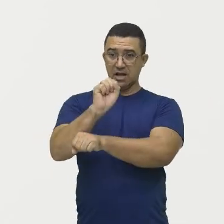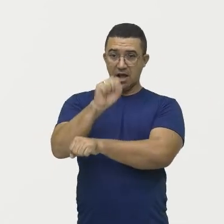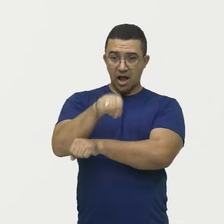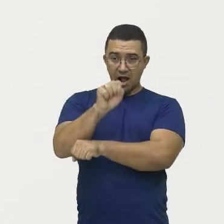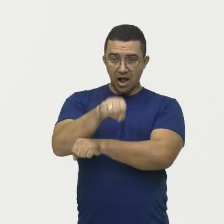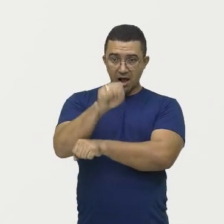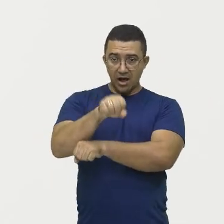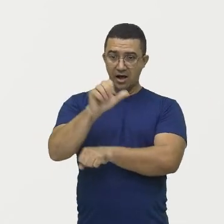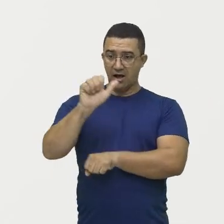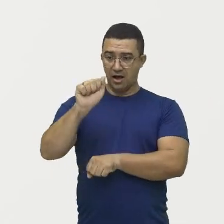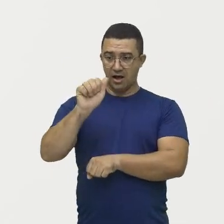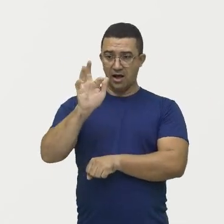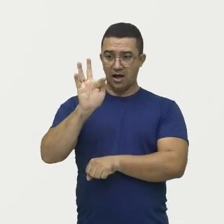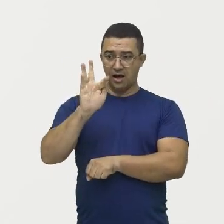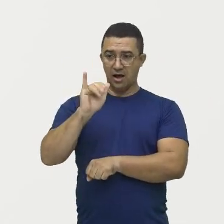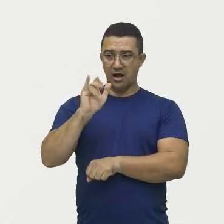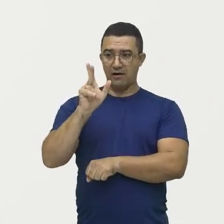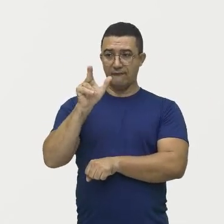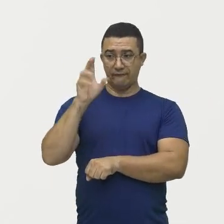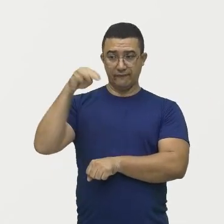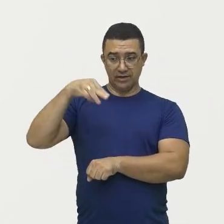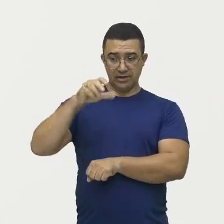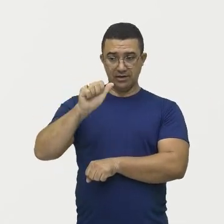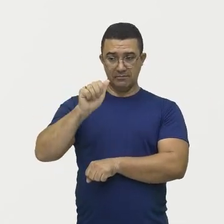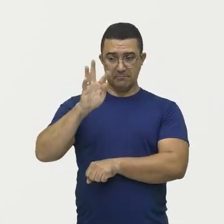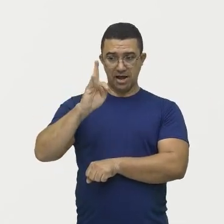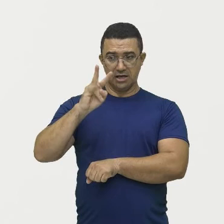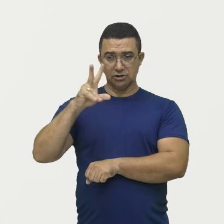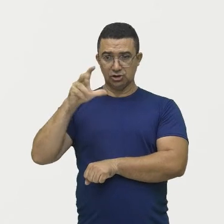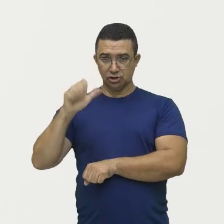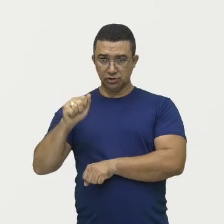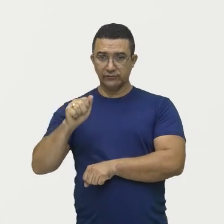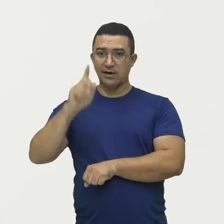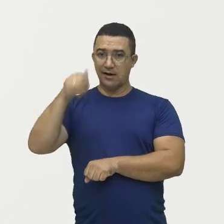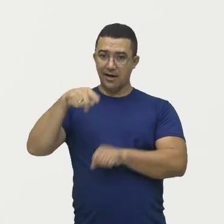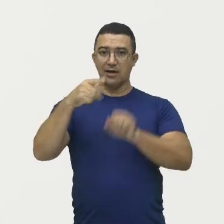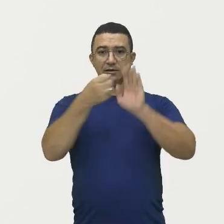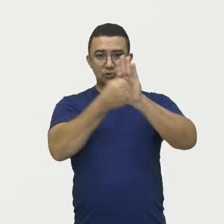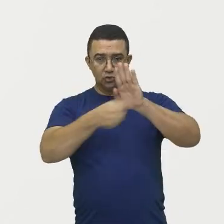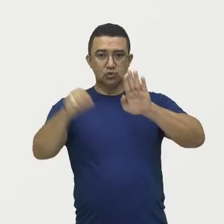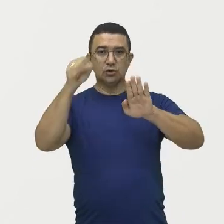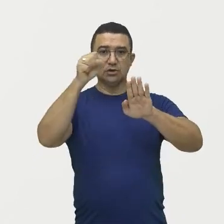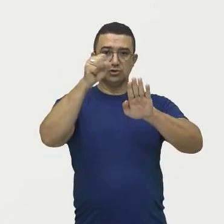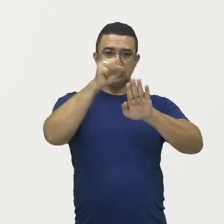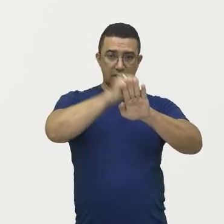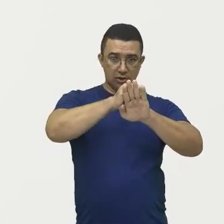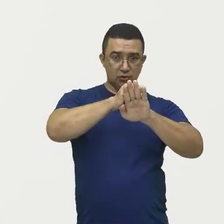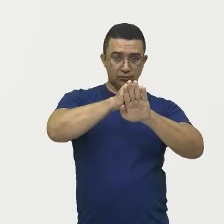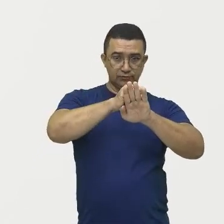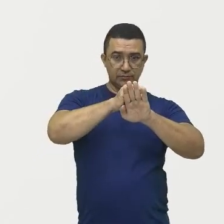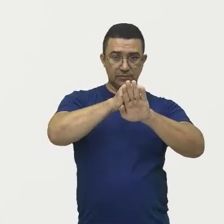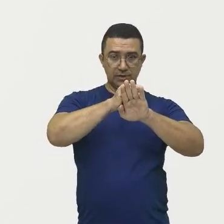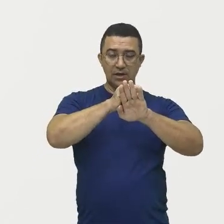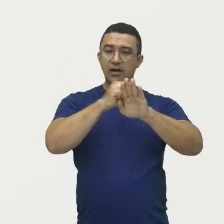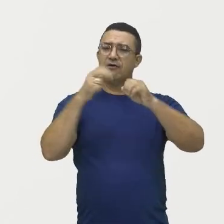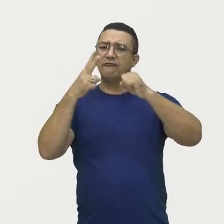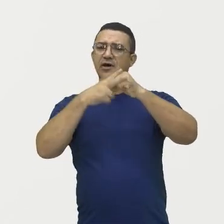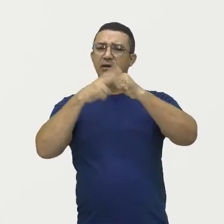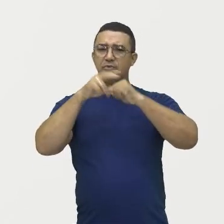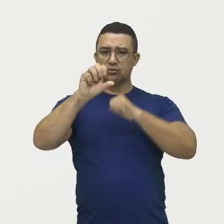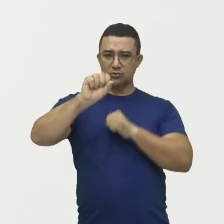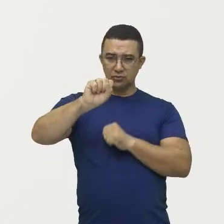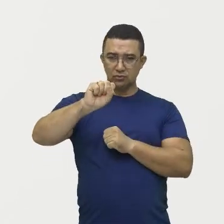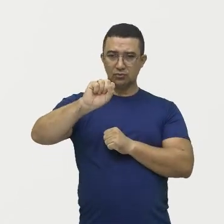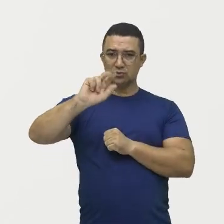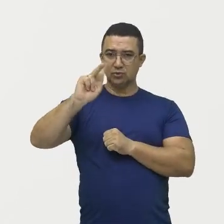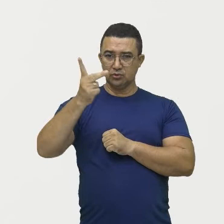o should é sujeito mais o should mais o main verb. Tá? O should até pode iniciar